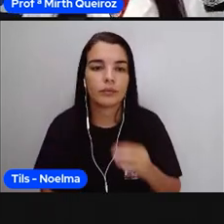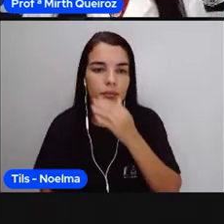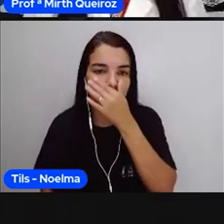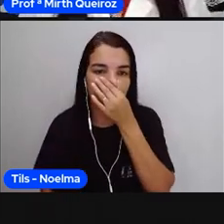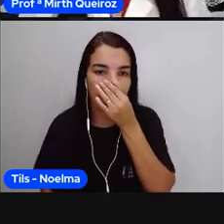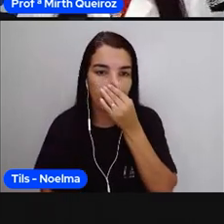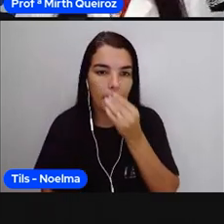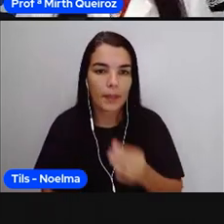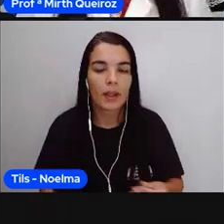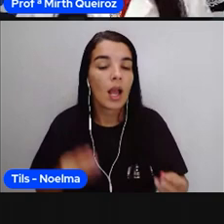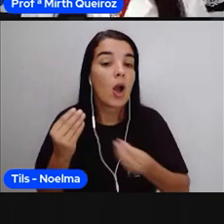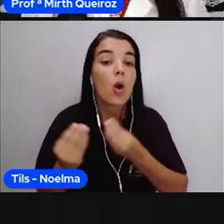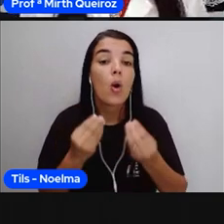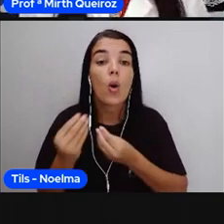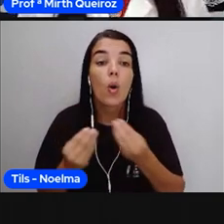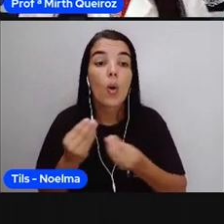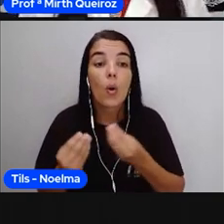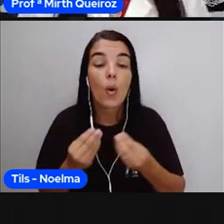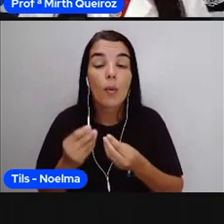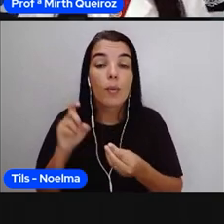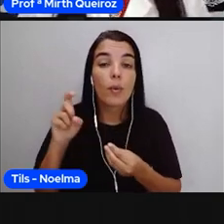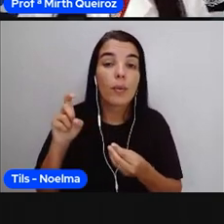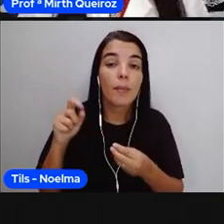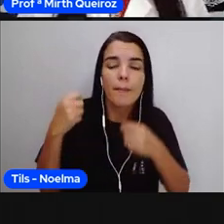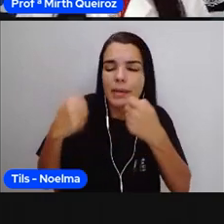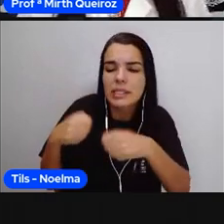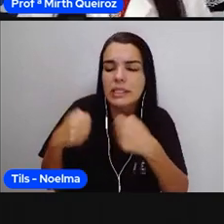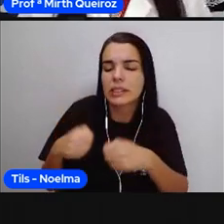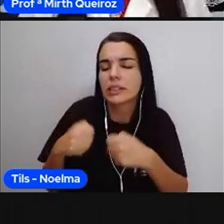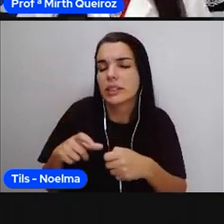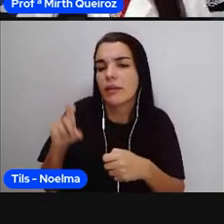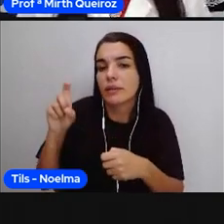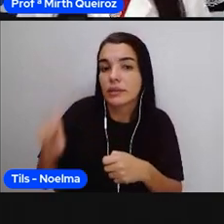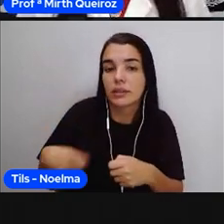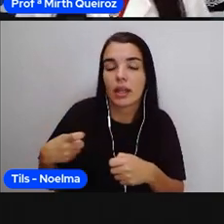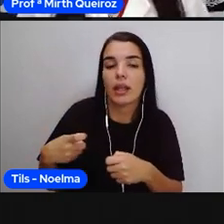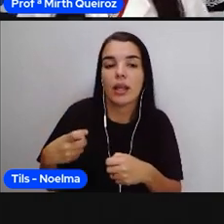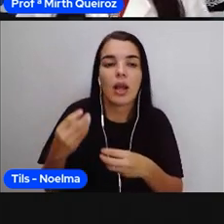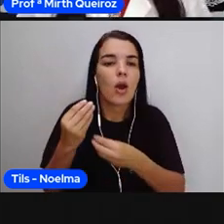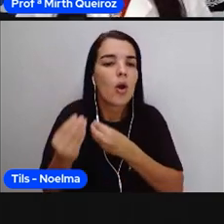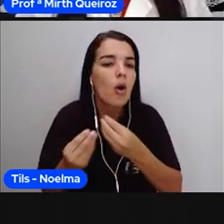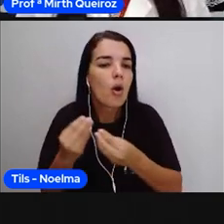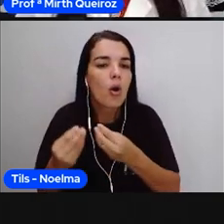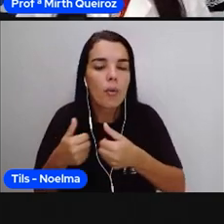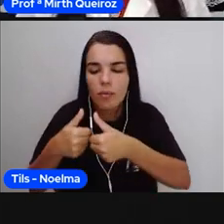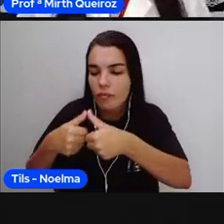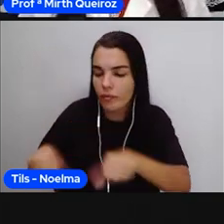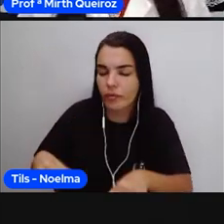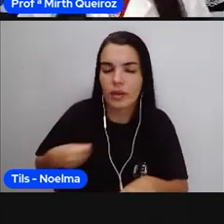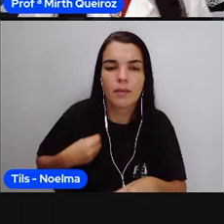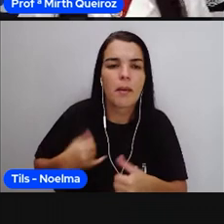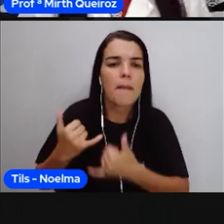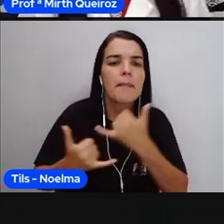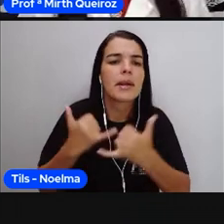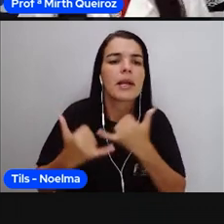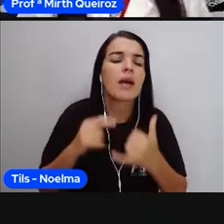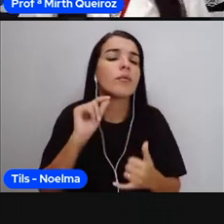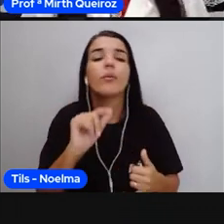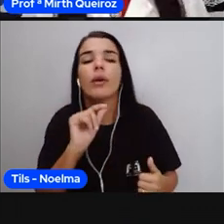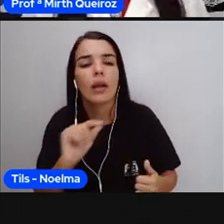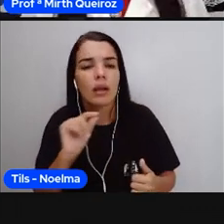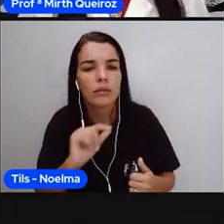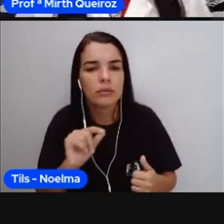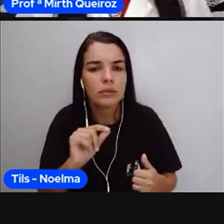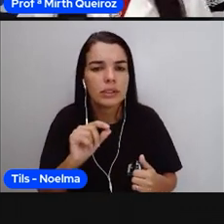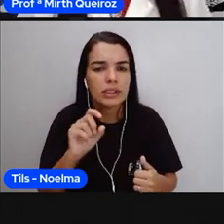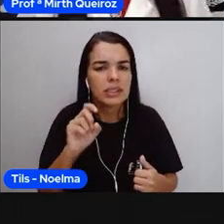Como deveria ser a infância do Brasil colonial? Como viviam as crianças? Do que brincavam? Como se divertiam? Será